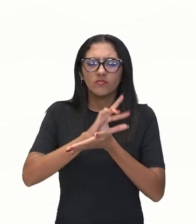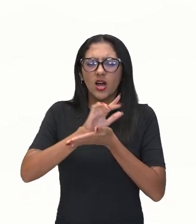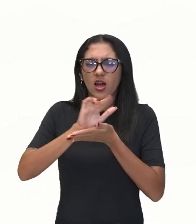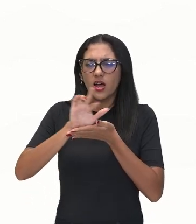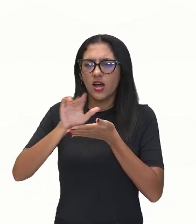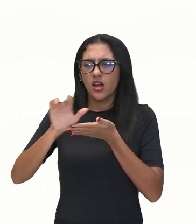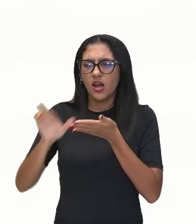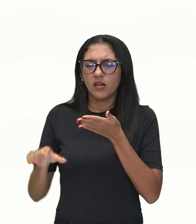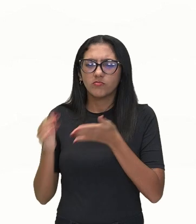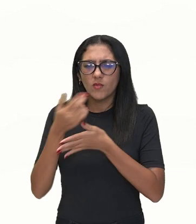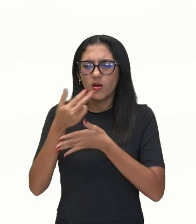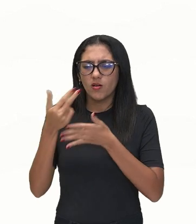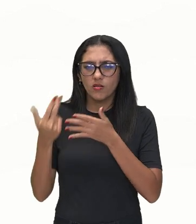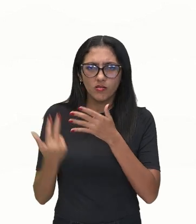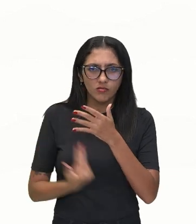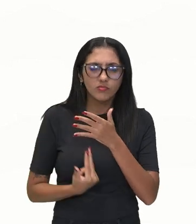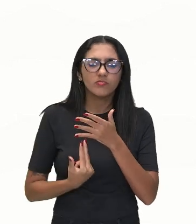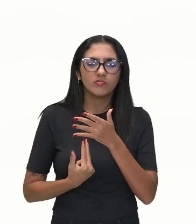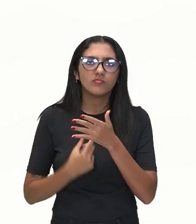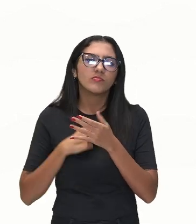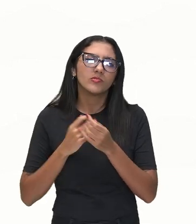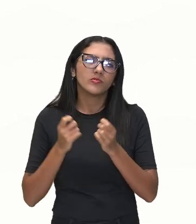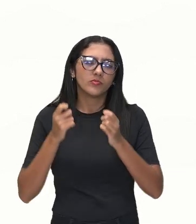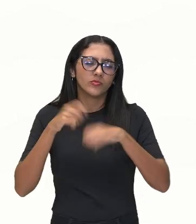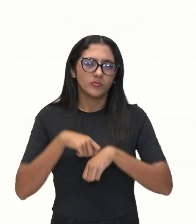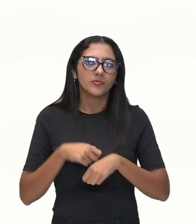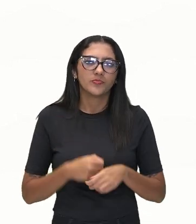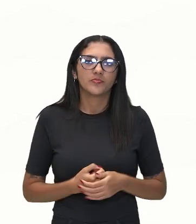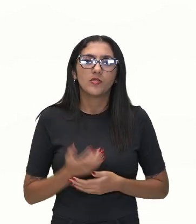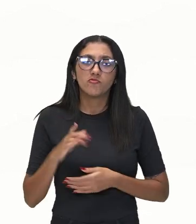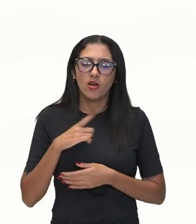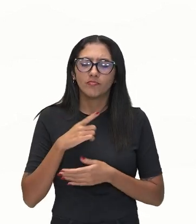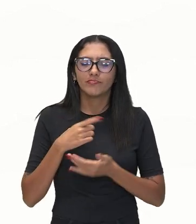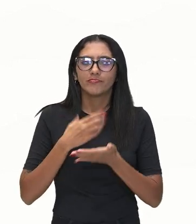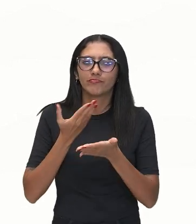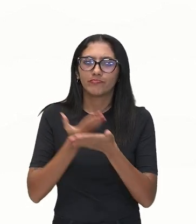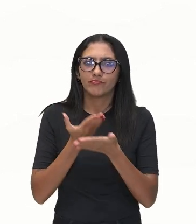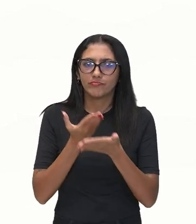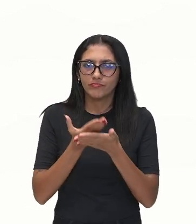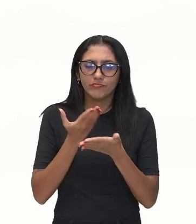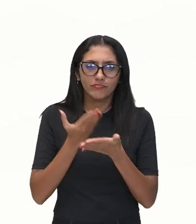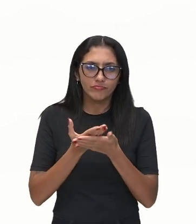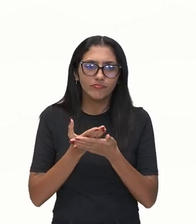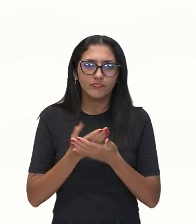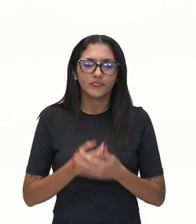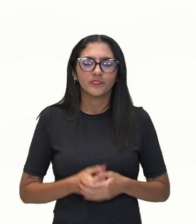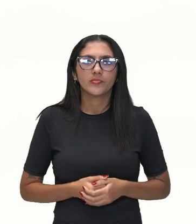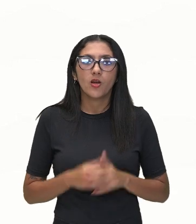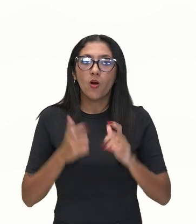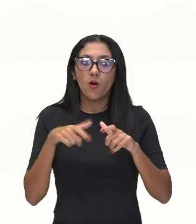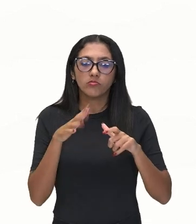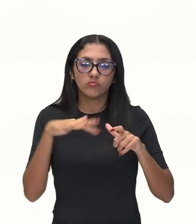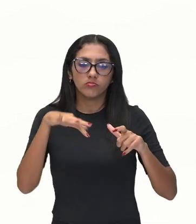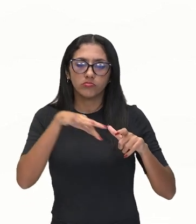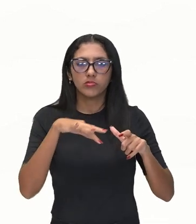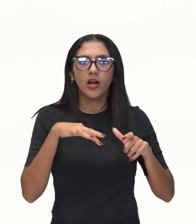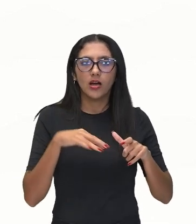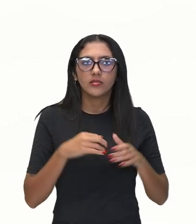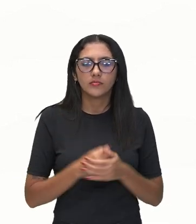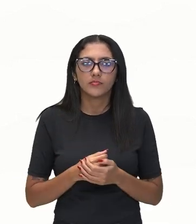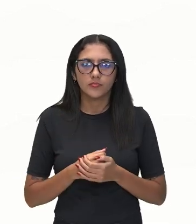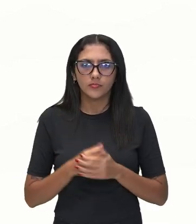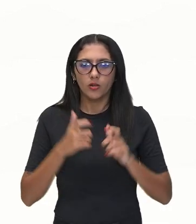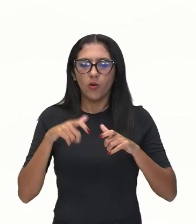biológica existente e que já estudamos aí na superfície da Terra, né? E